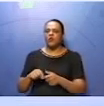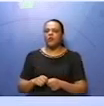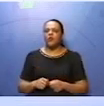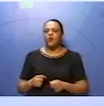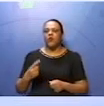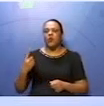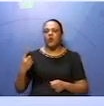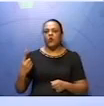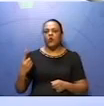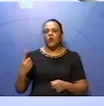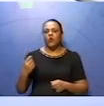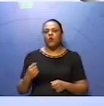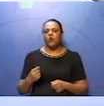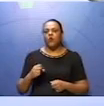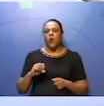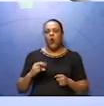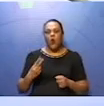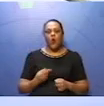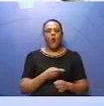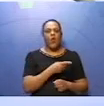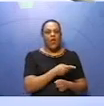número 1 e ele mesmo.